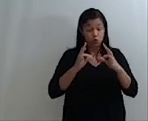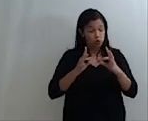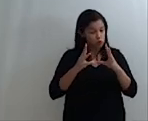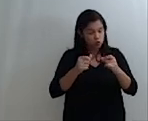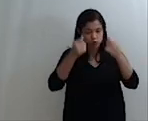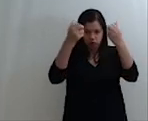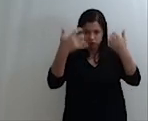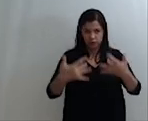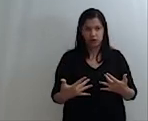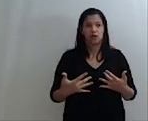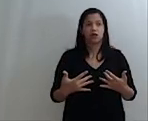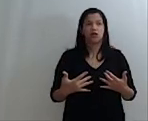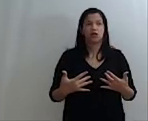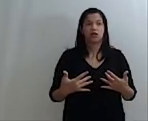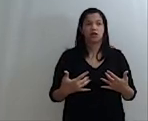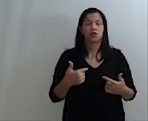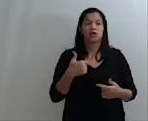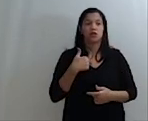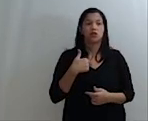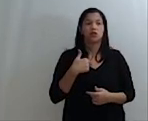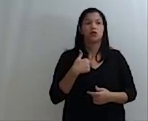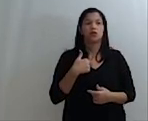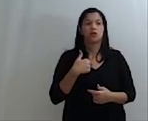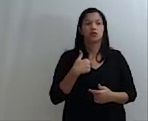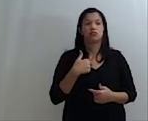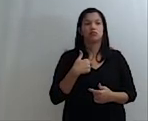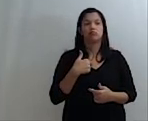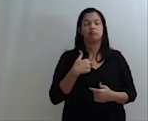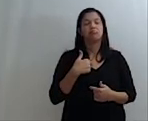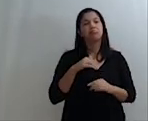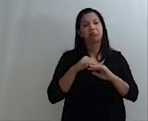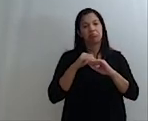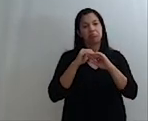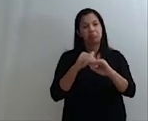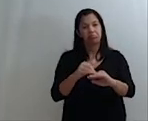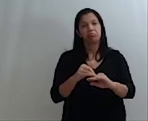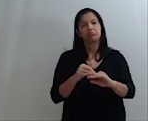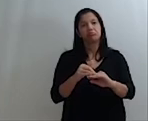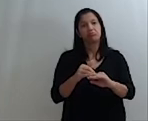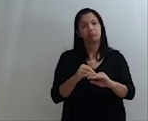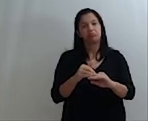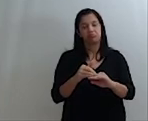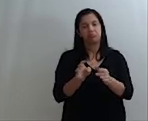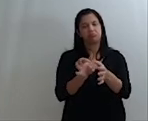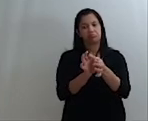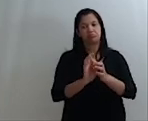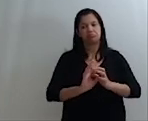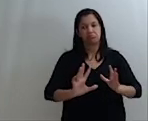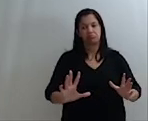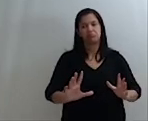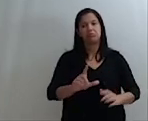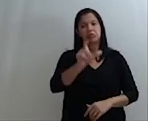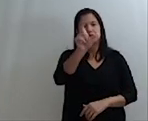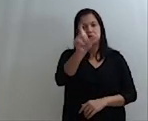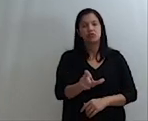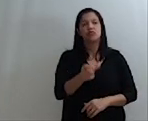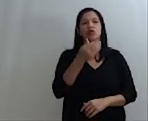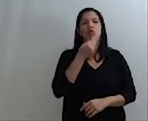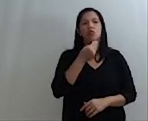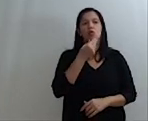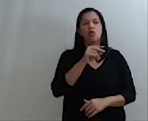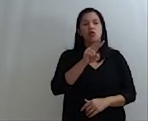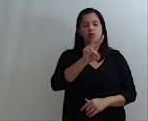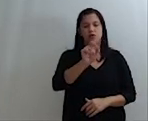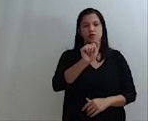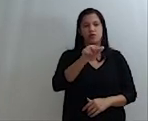eh eu concedo a ordem para absolver o paciente vâo da Silva Gazola das acusações que